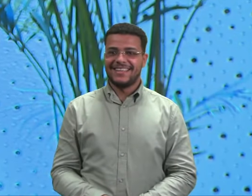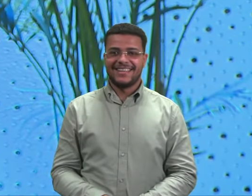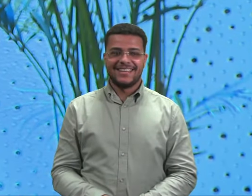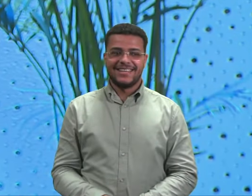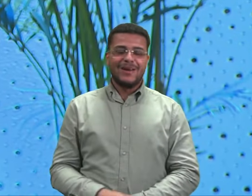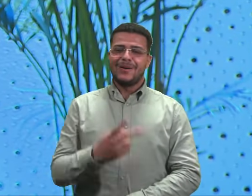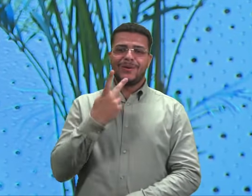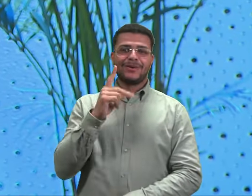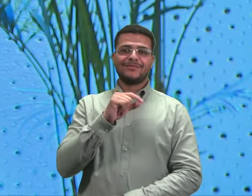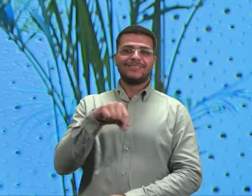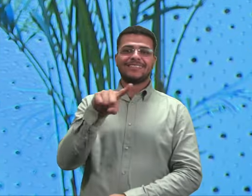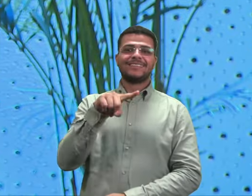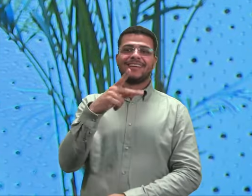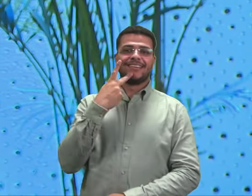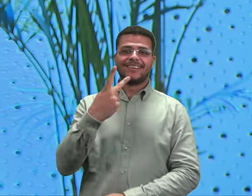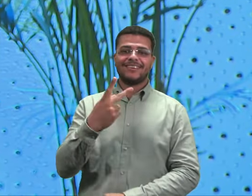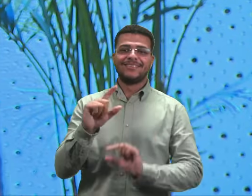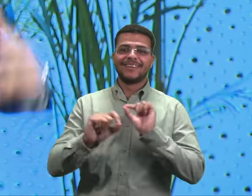você diria?